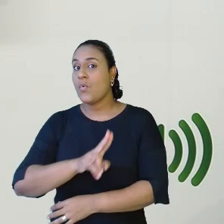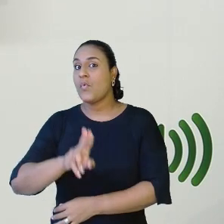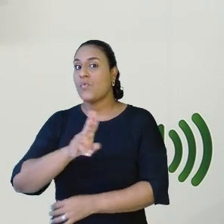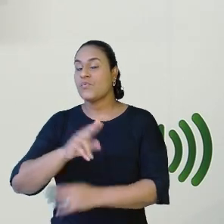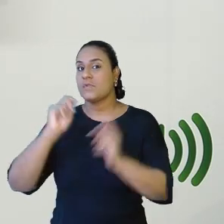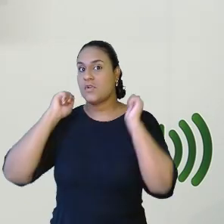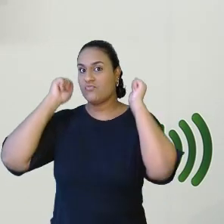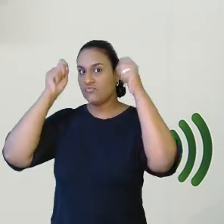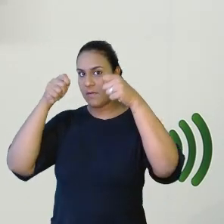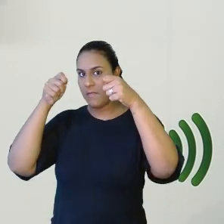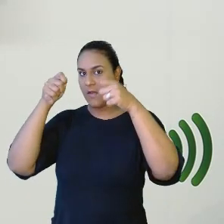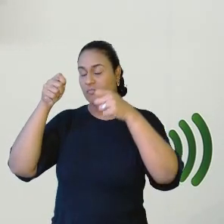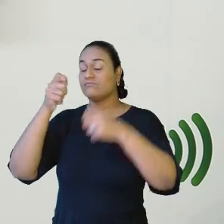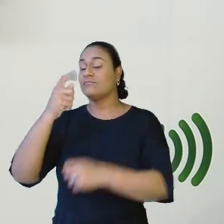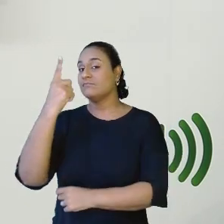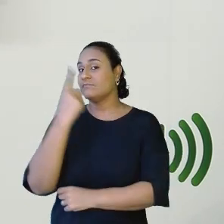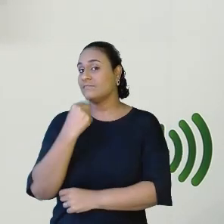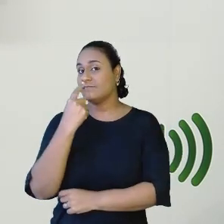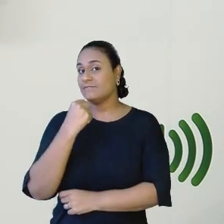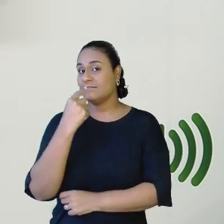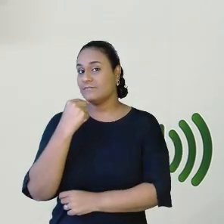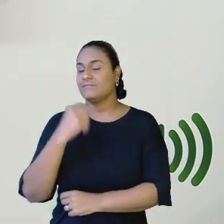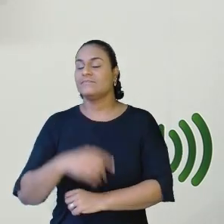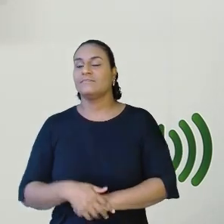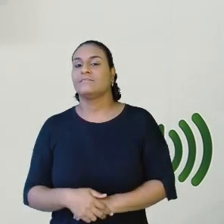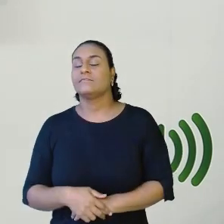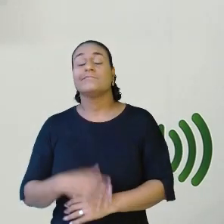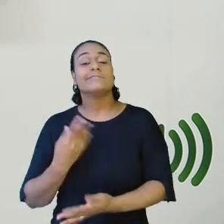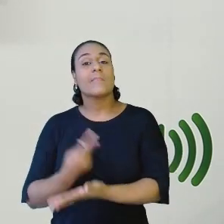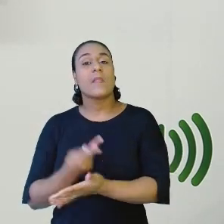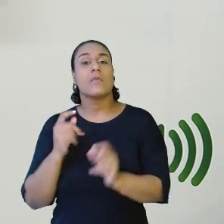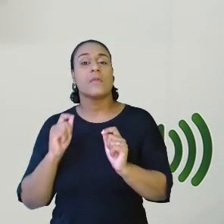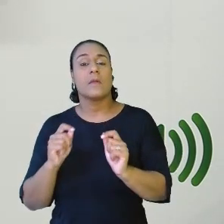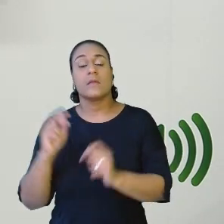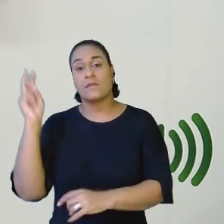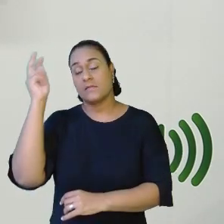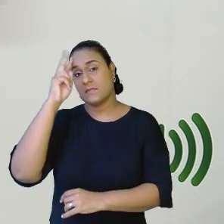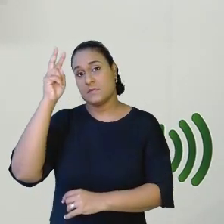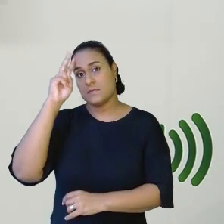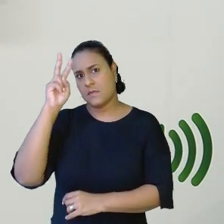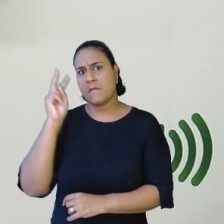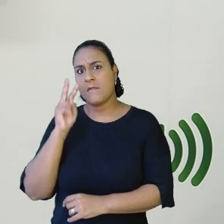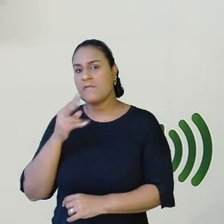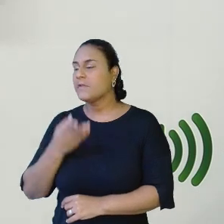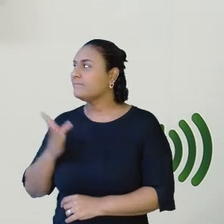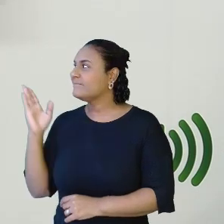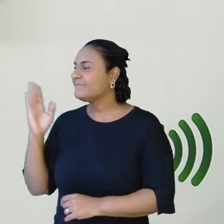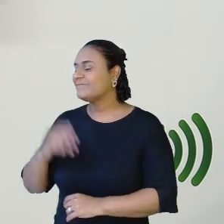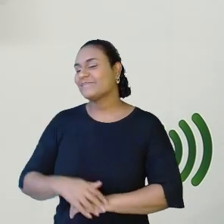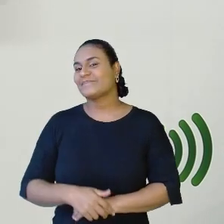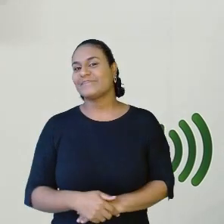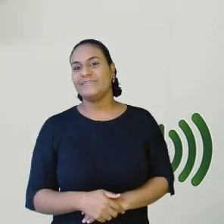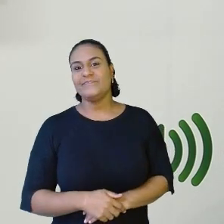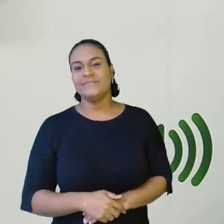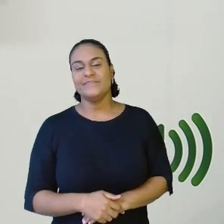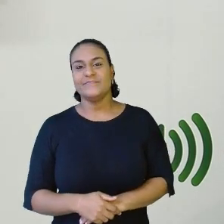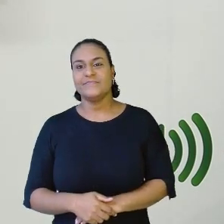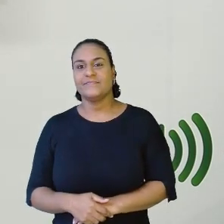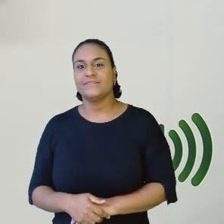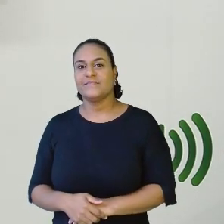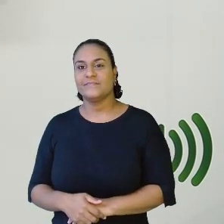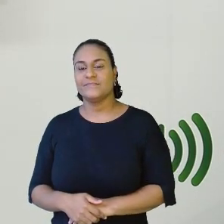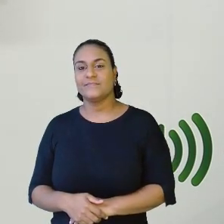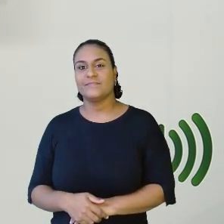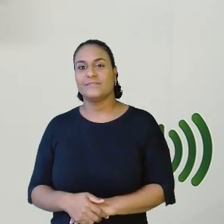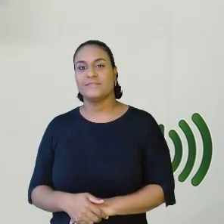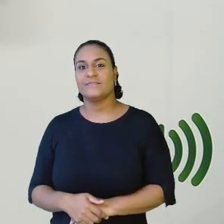chapéus vermelhos. E então, o que é que acontece nessa história, gente? Vamos ver? eles